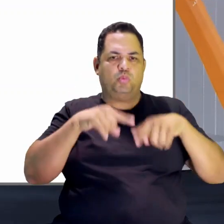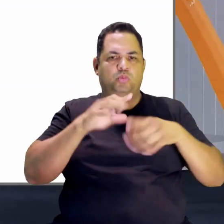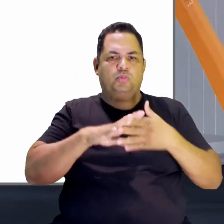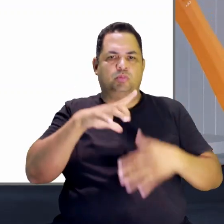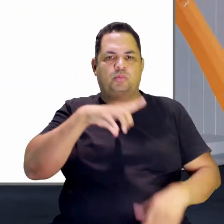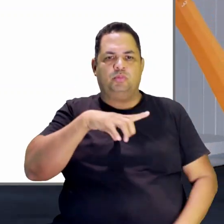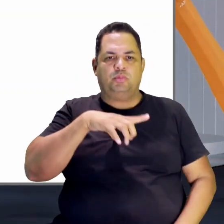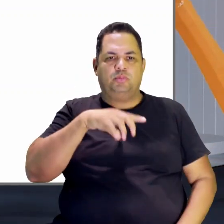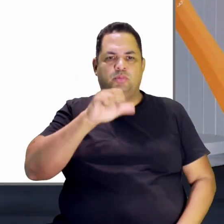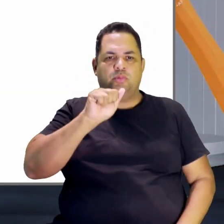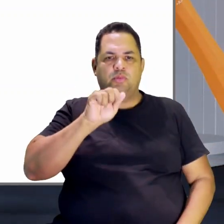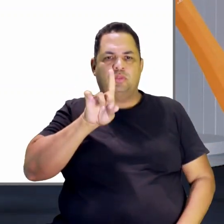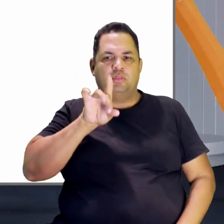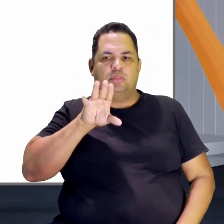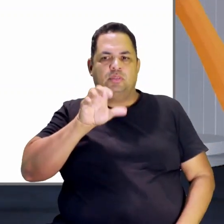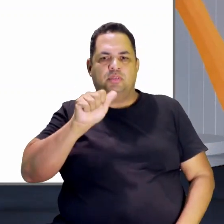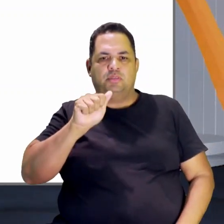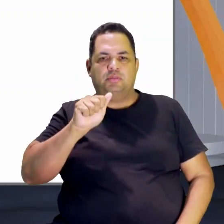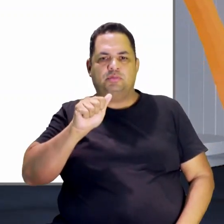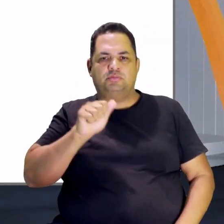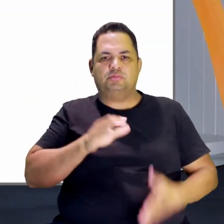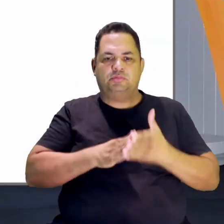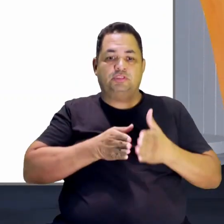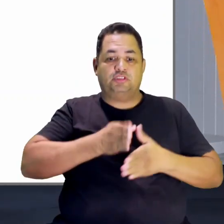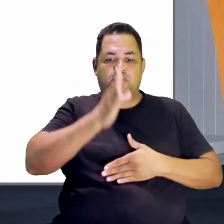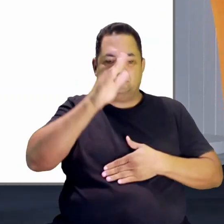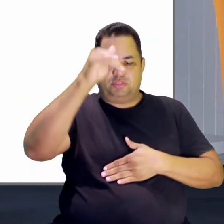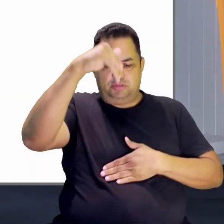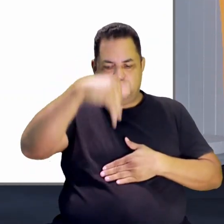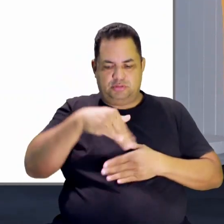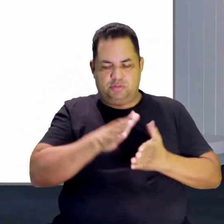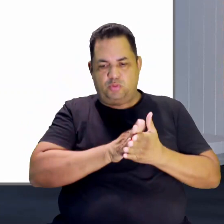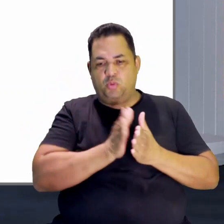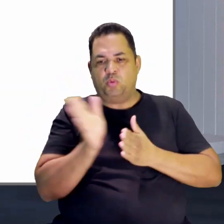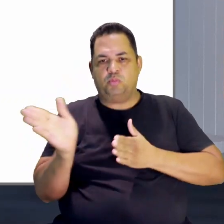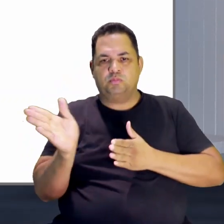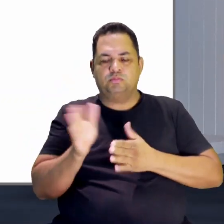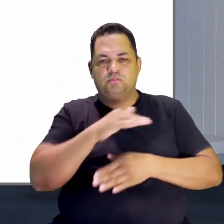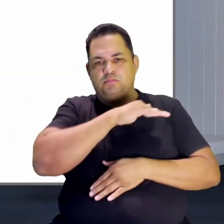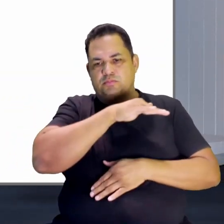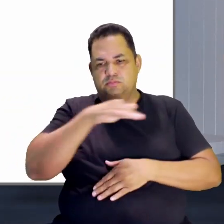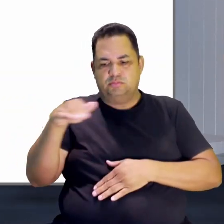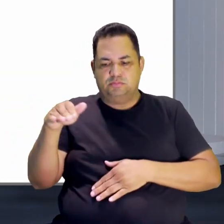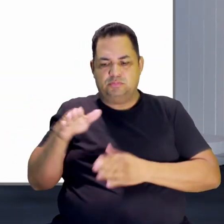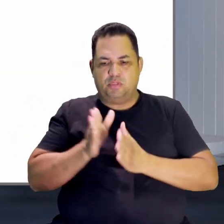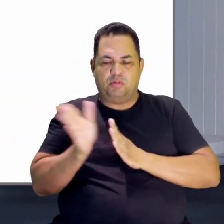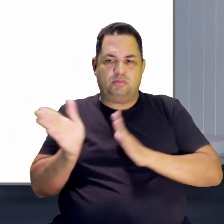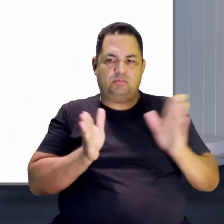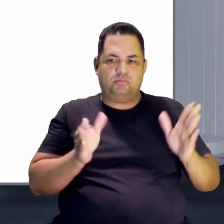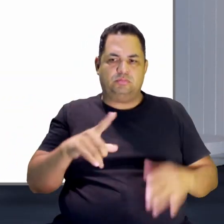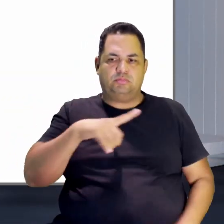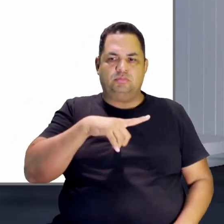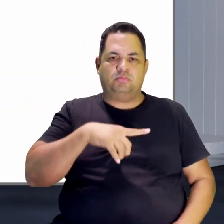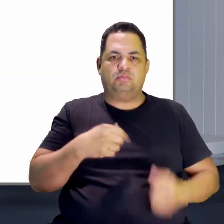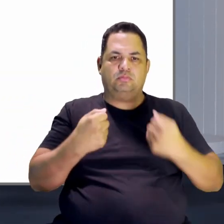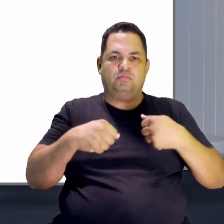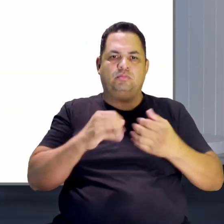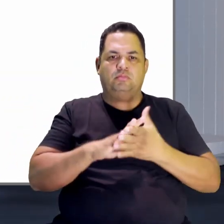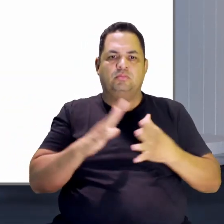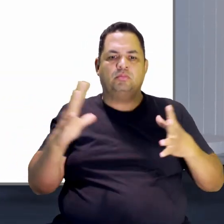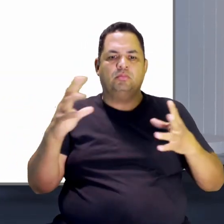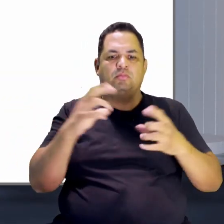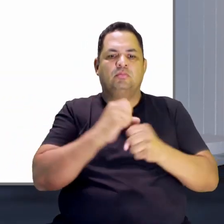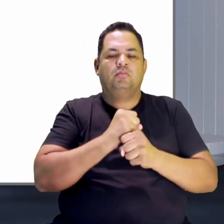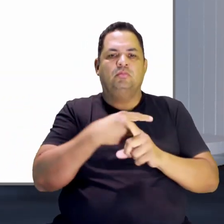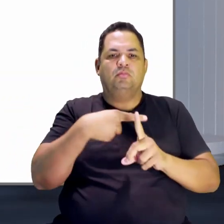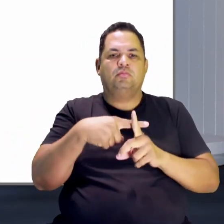que tem a direção e o sentido da força resultante, da soma vetorial de todas aquelas forças. Então a gente pode falar de soma de força,